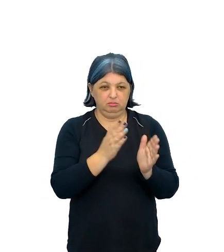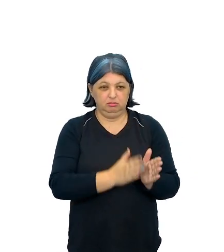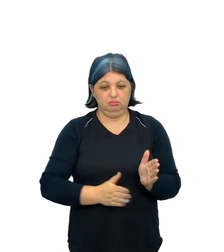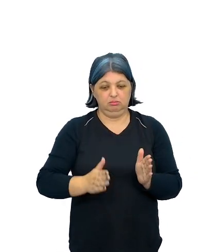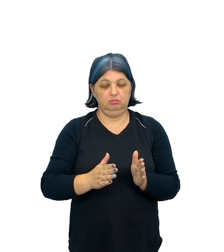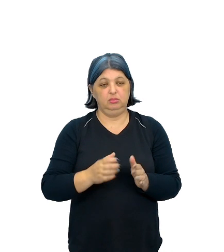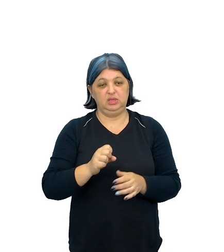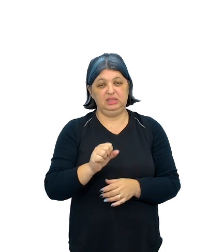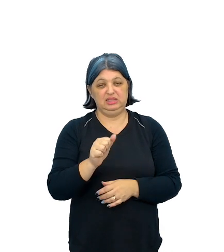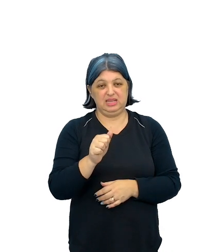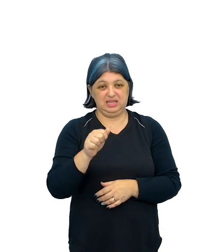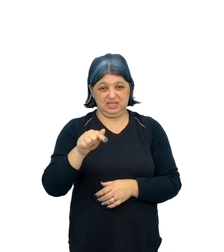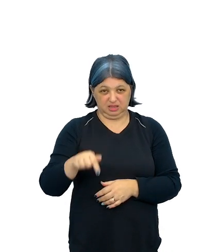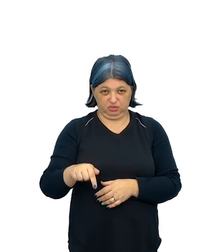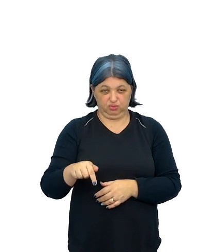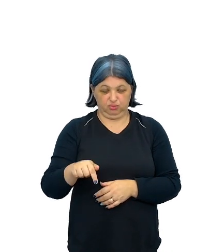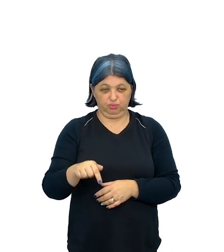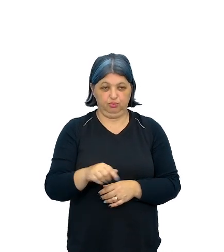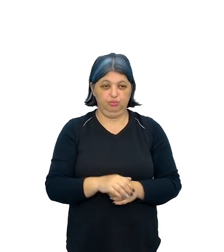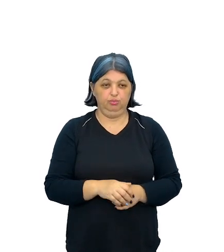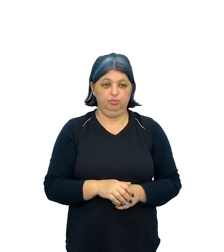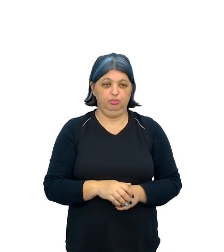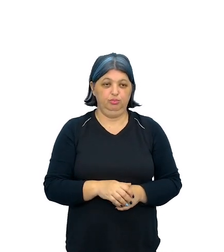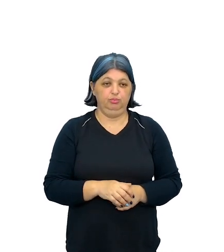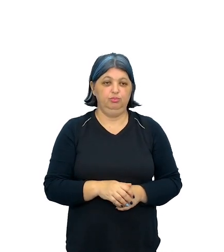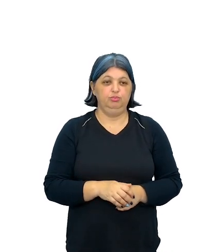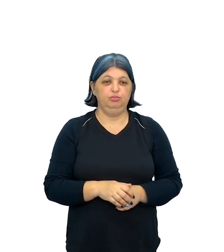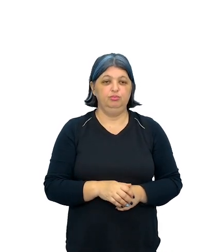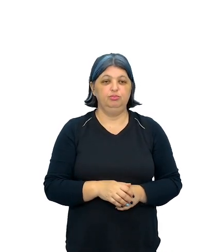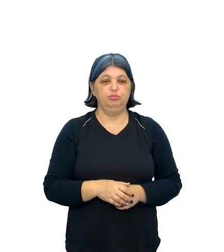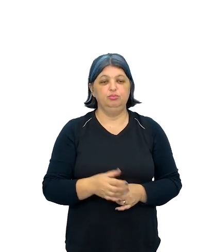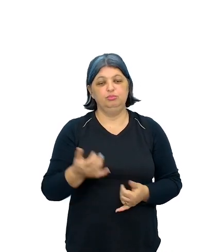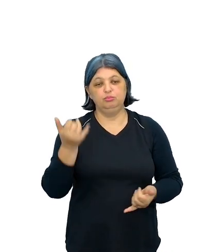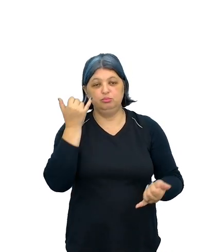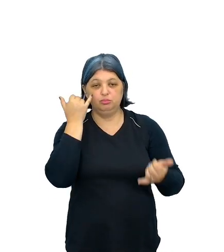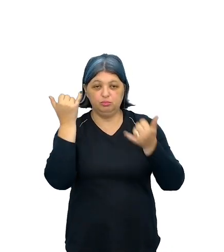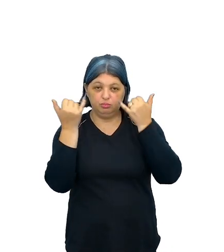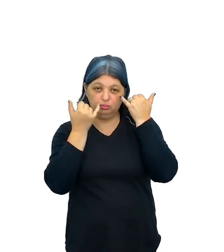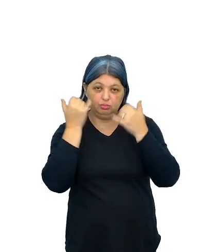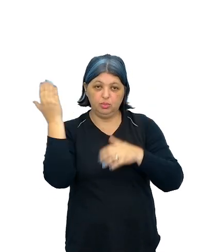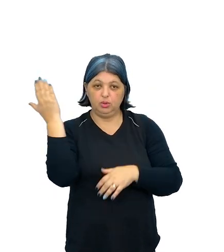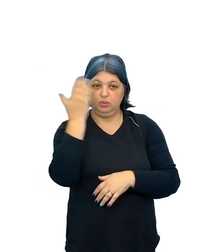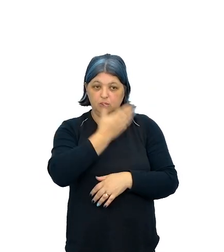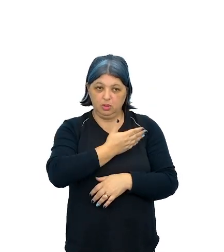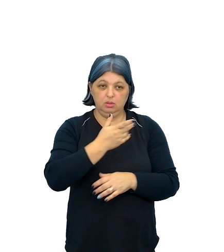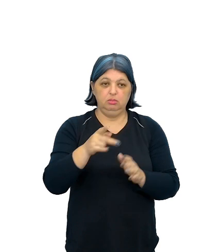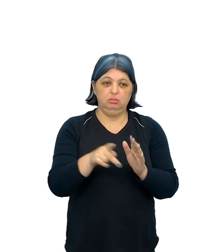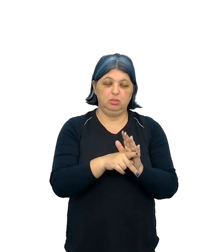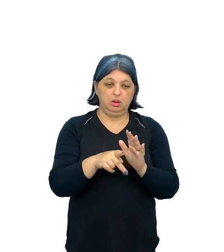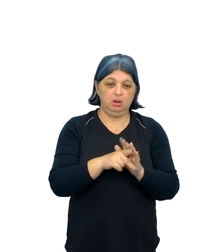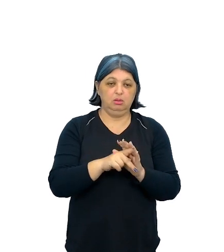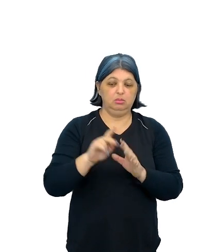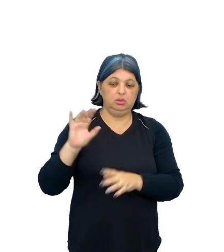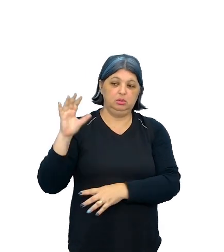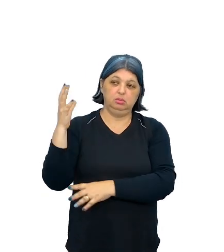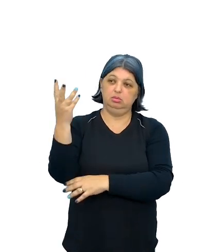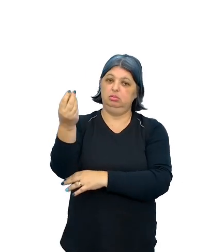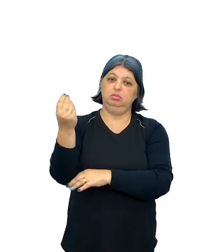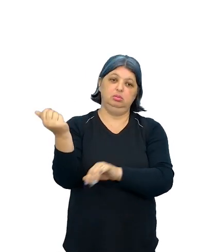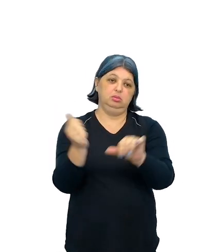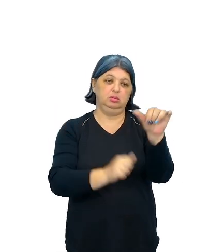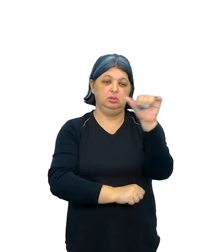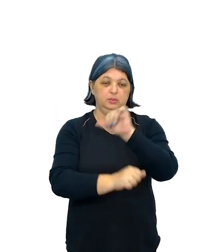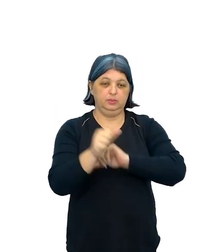da atividade 7, que é sobre dados comprovam aumento de eventos climáticos